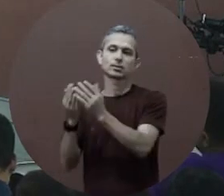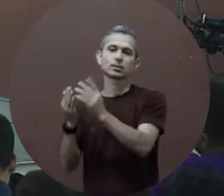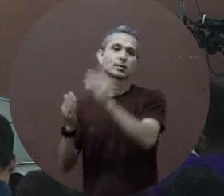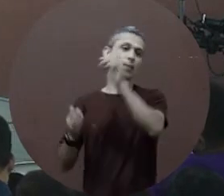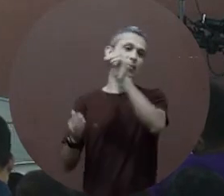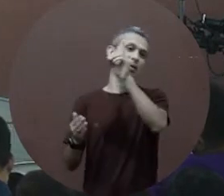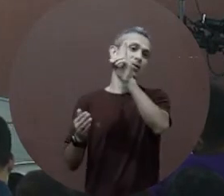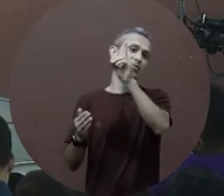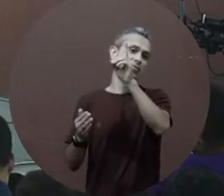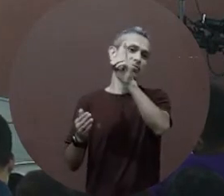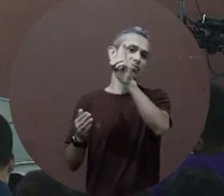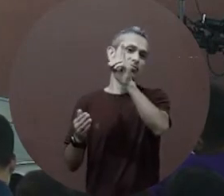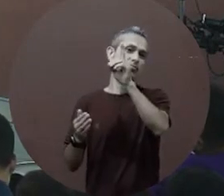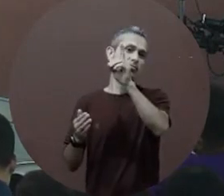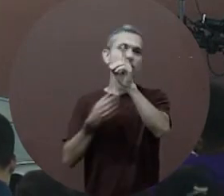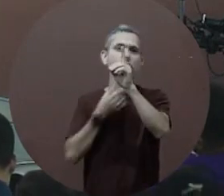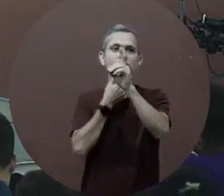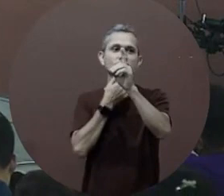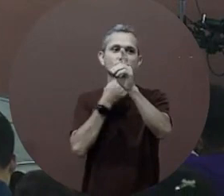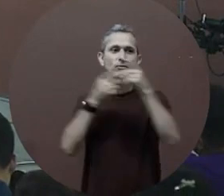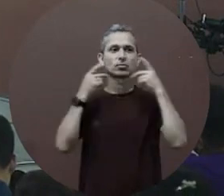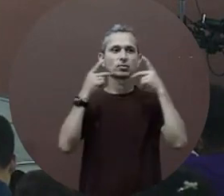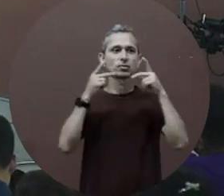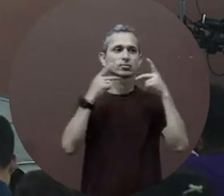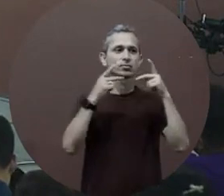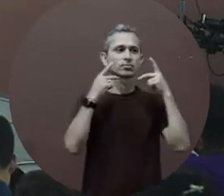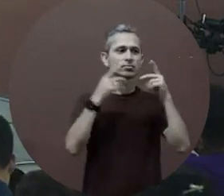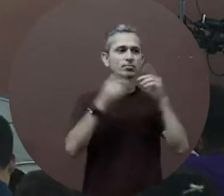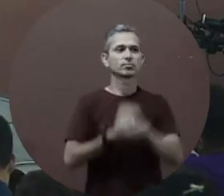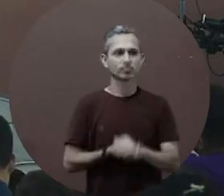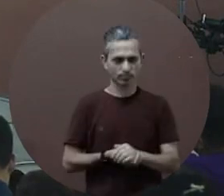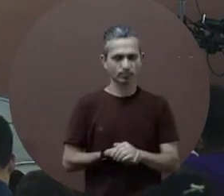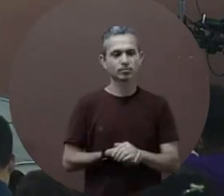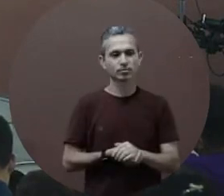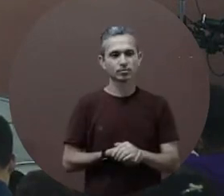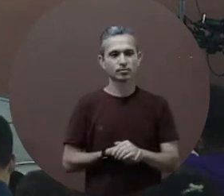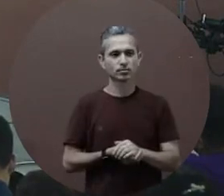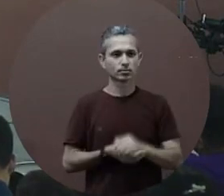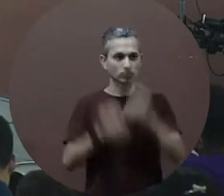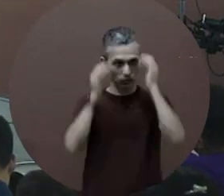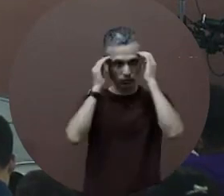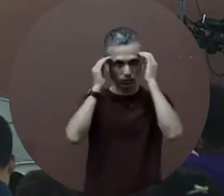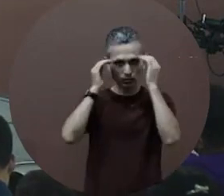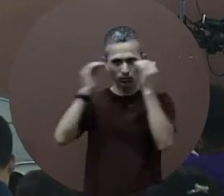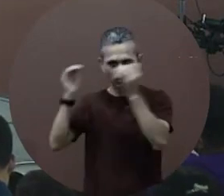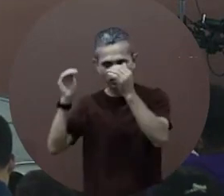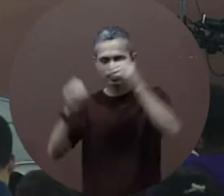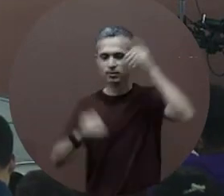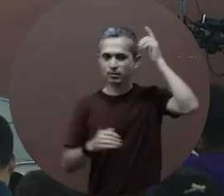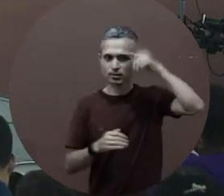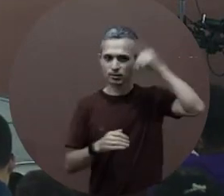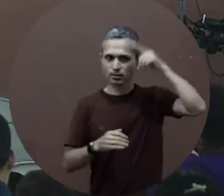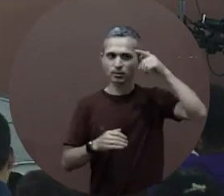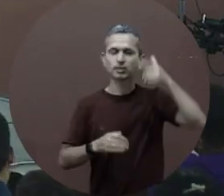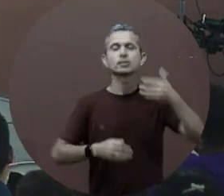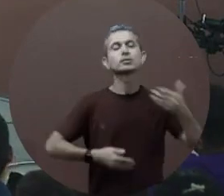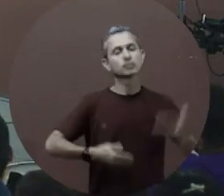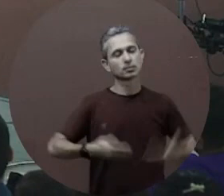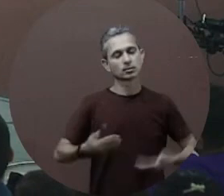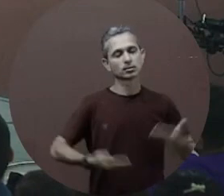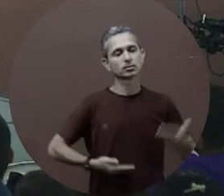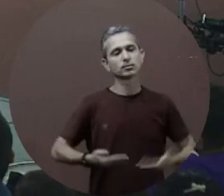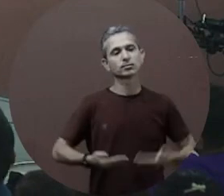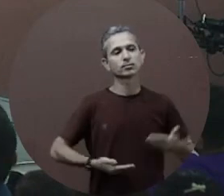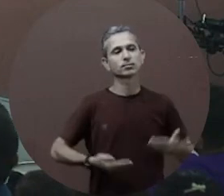Obedeçam aos seus líderes. E sejam submissos. Submetam-se